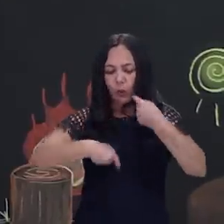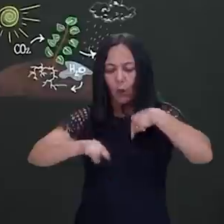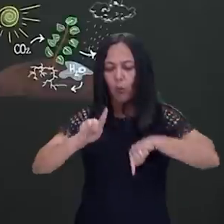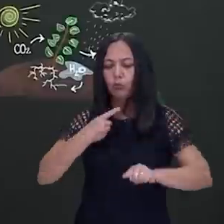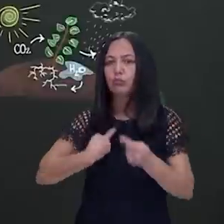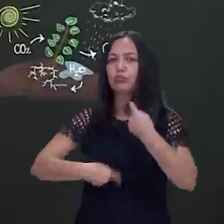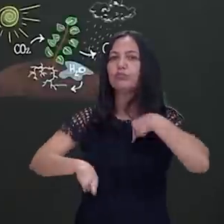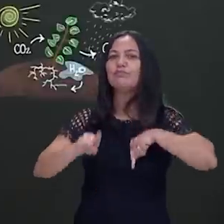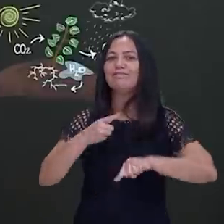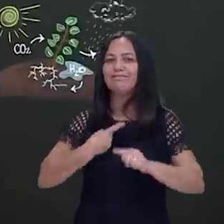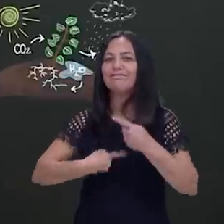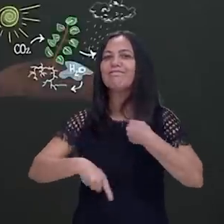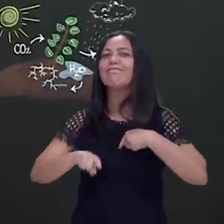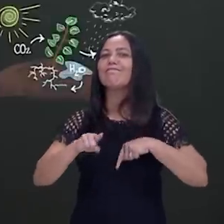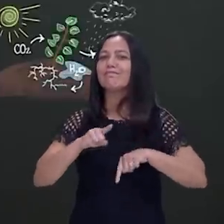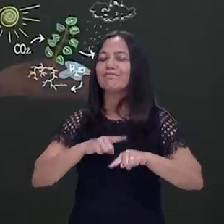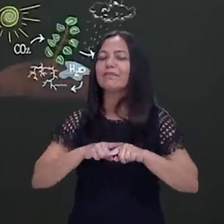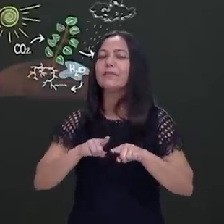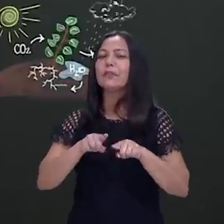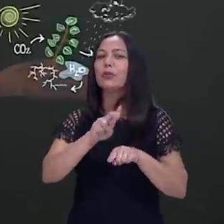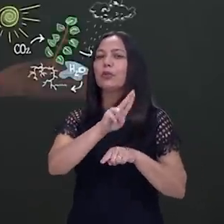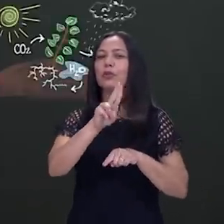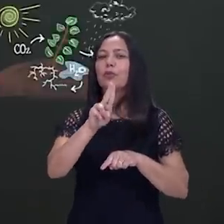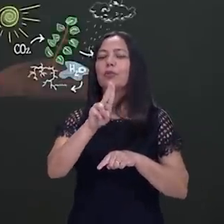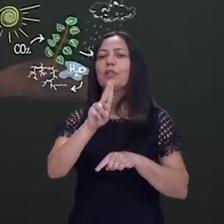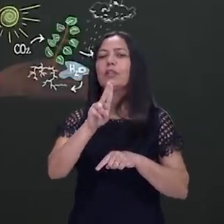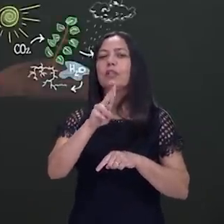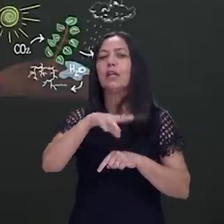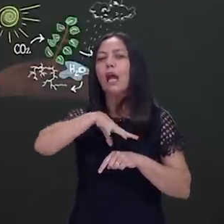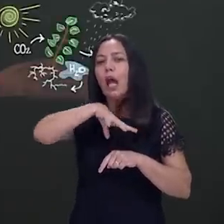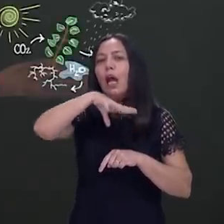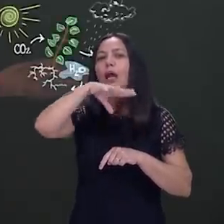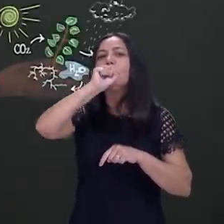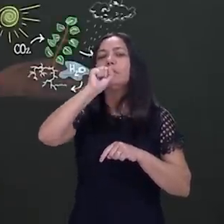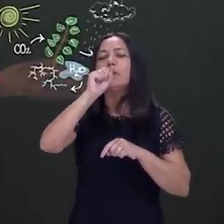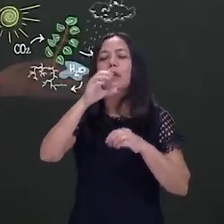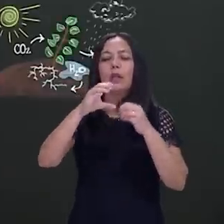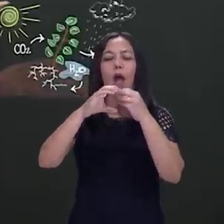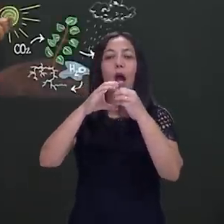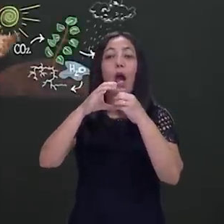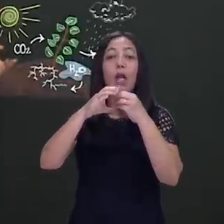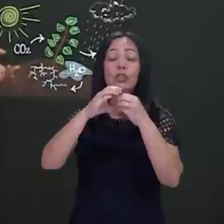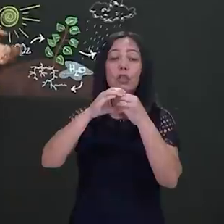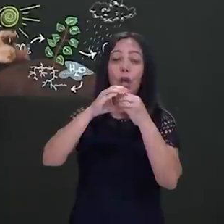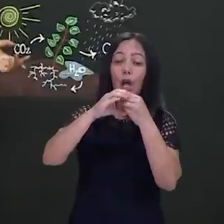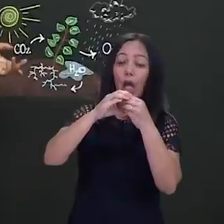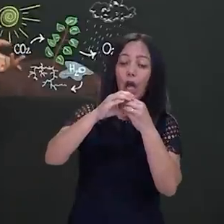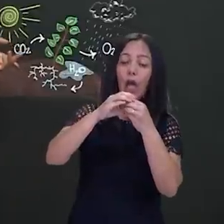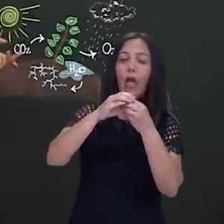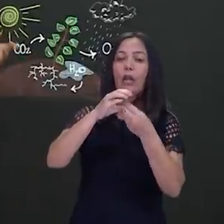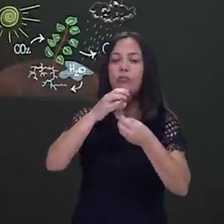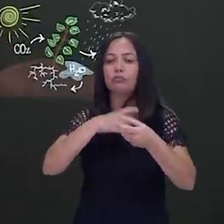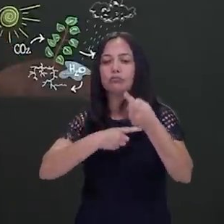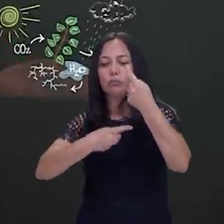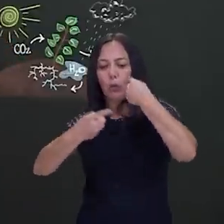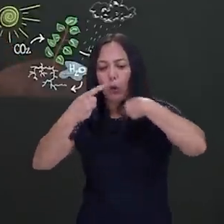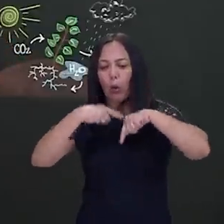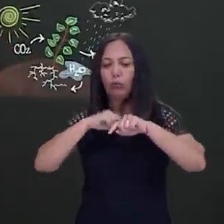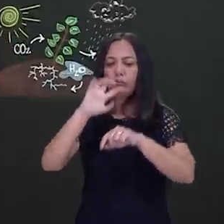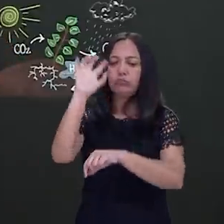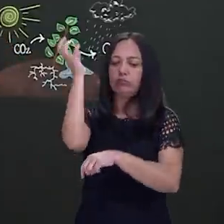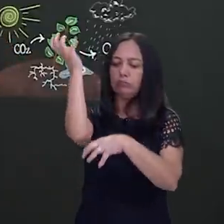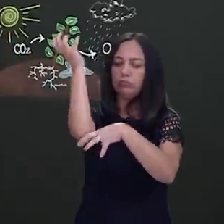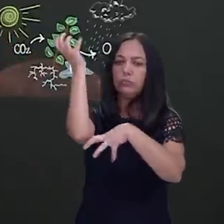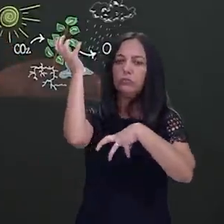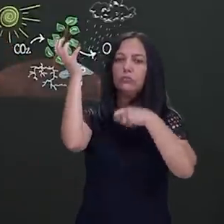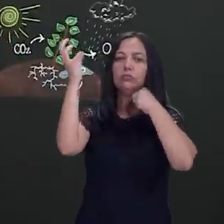reações químicas, chamadas de respiração celular, onde as células estão capturando esse oxigênio, produto da fotossíntese, e estão